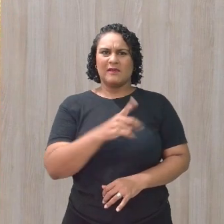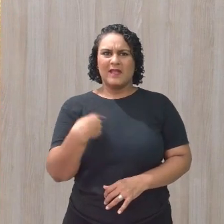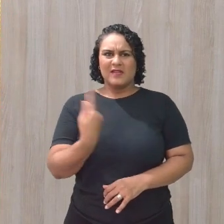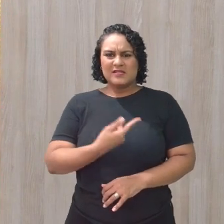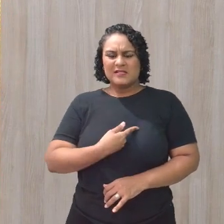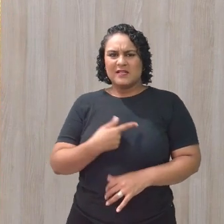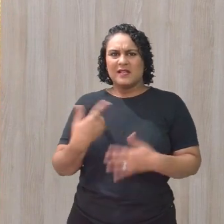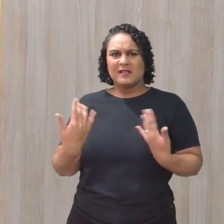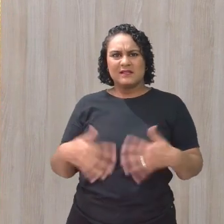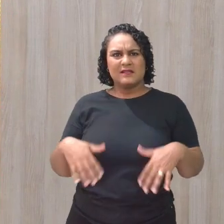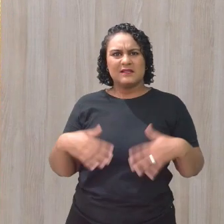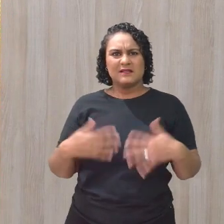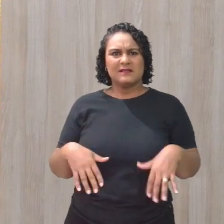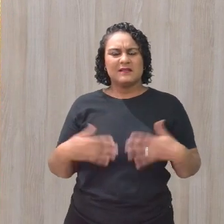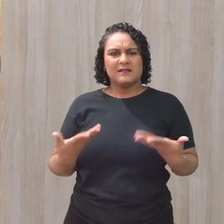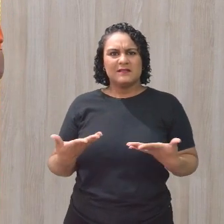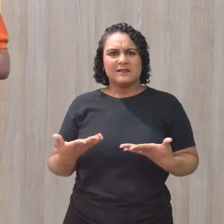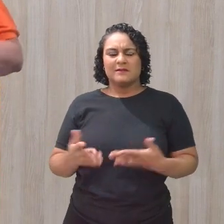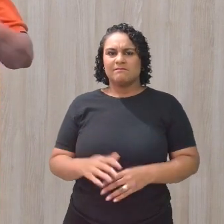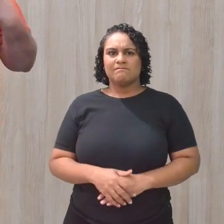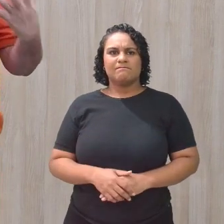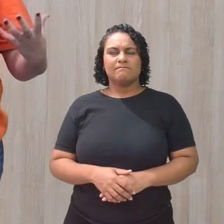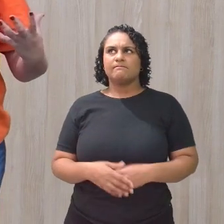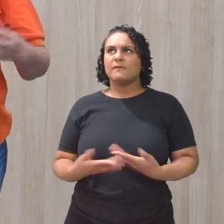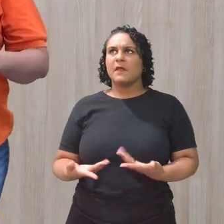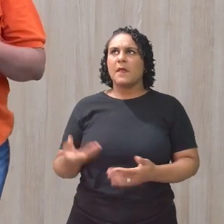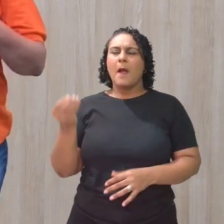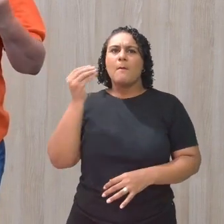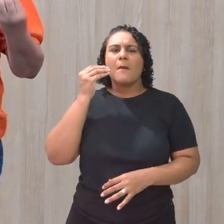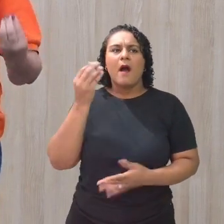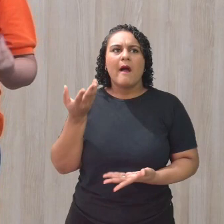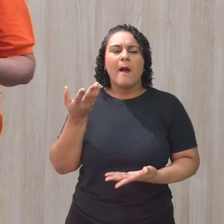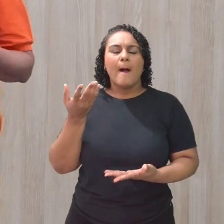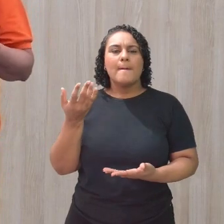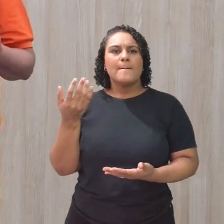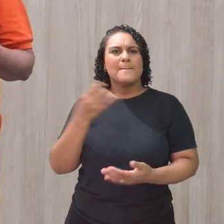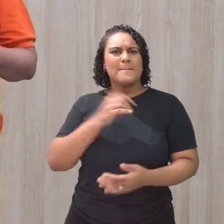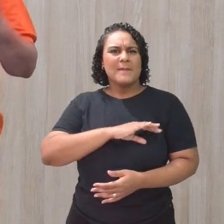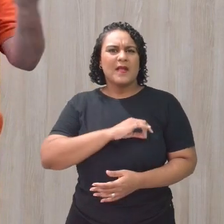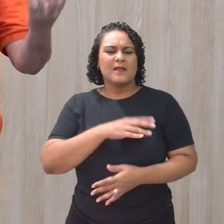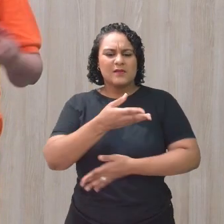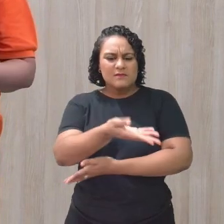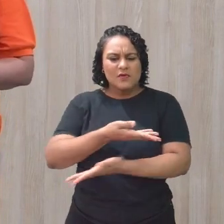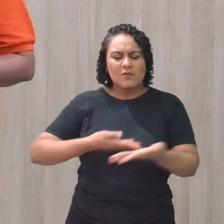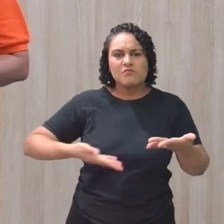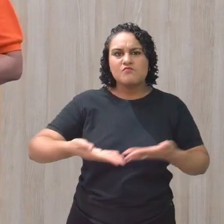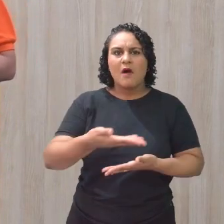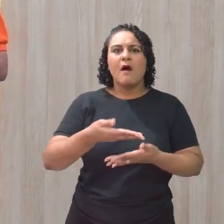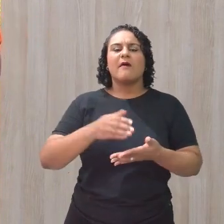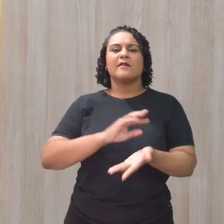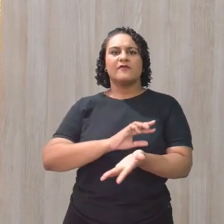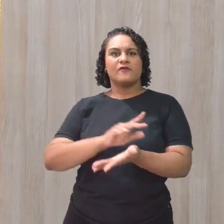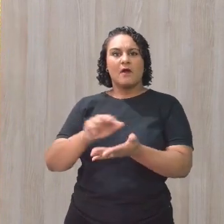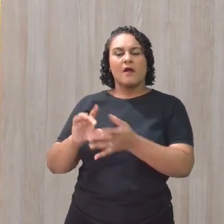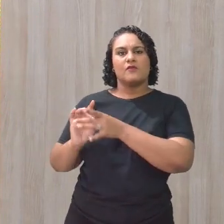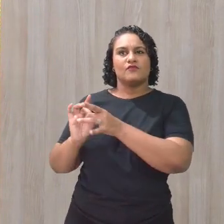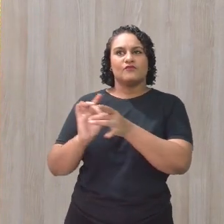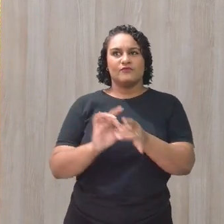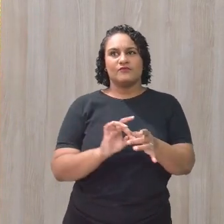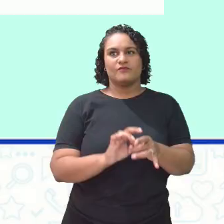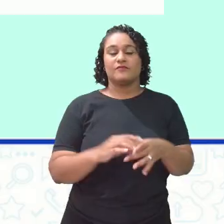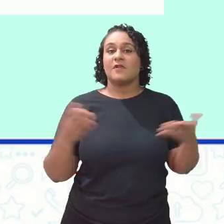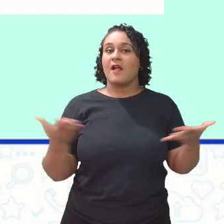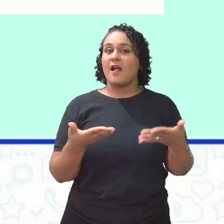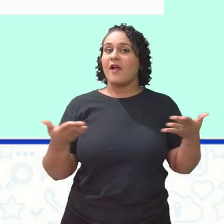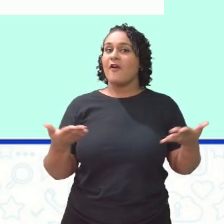a preciosidade que é, minha gente, conviver, se relacionar em diferentes contextos. Então,